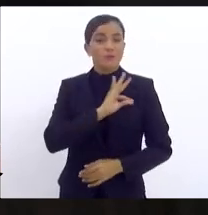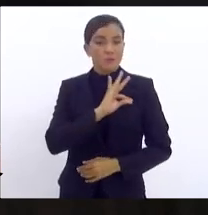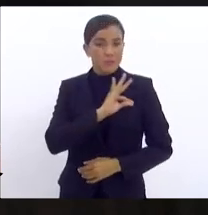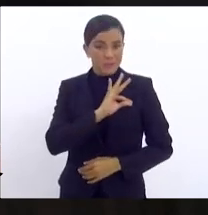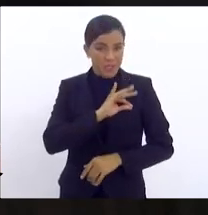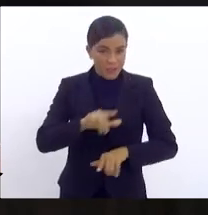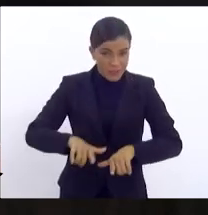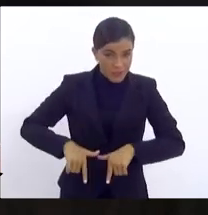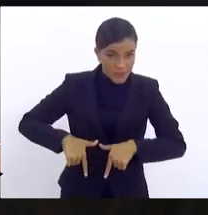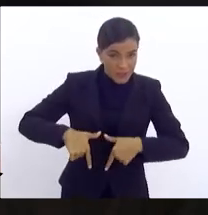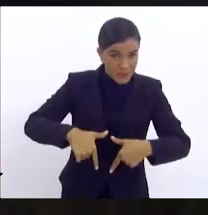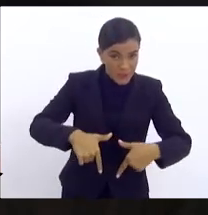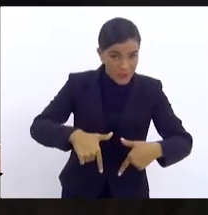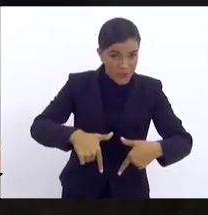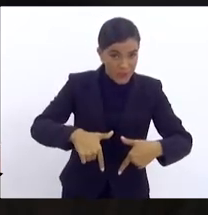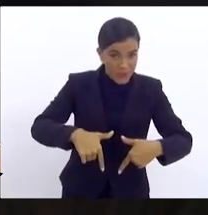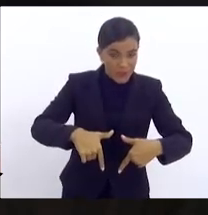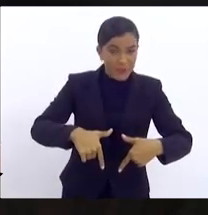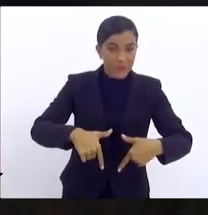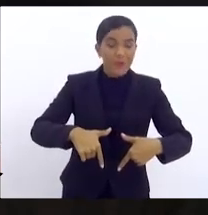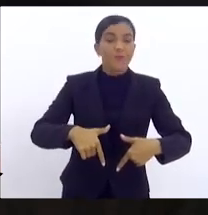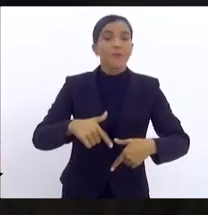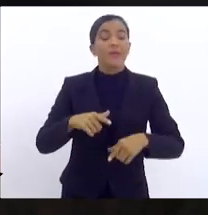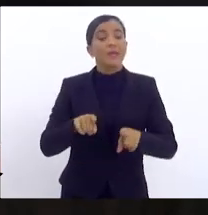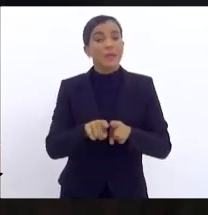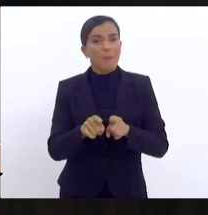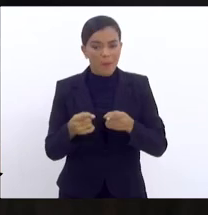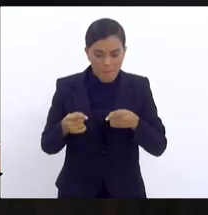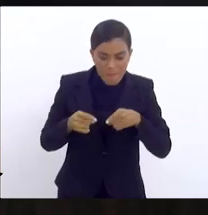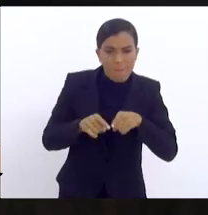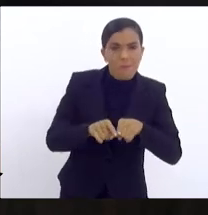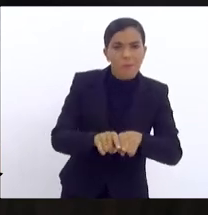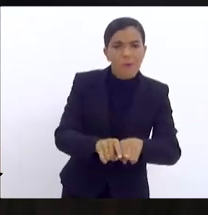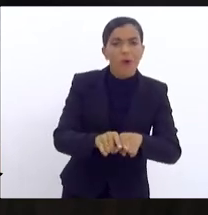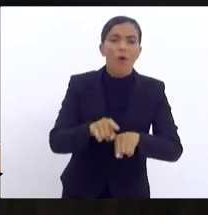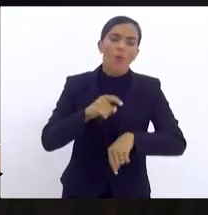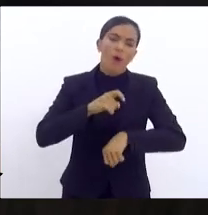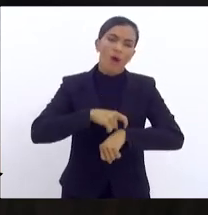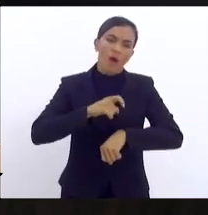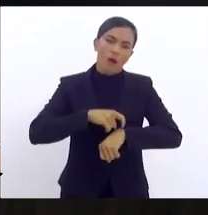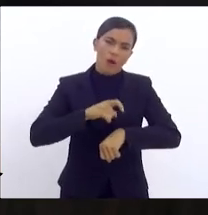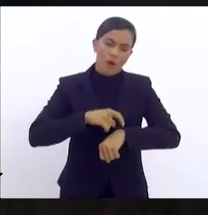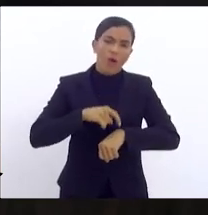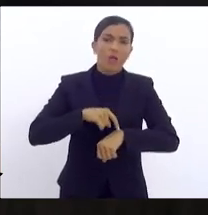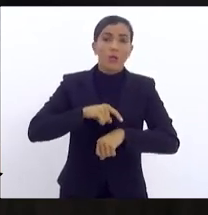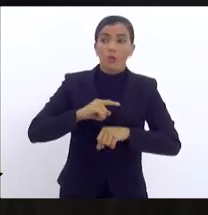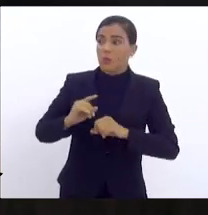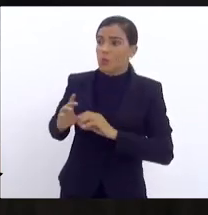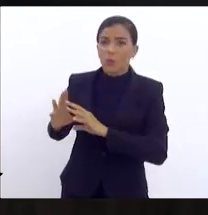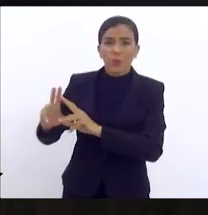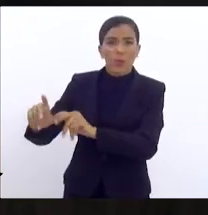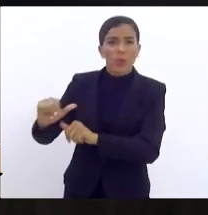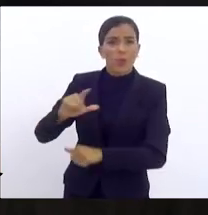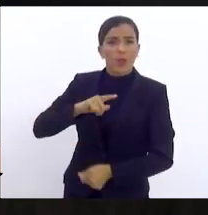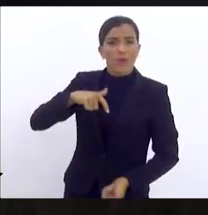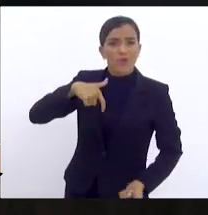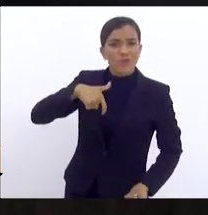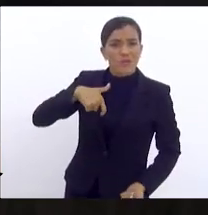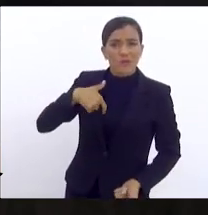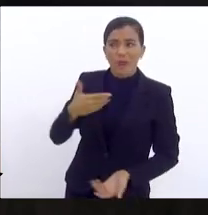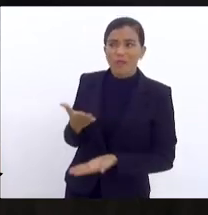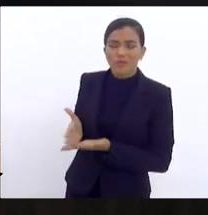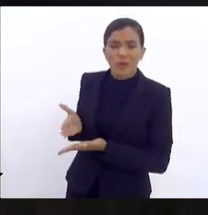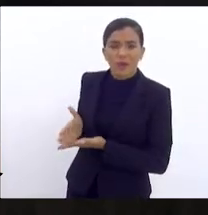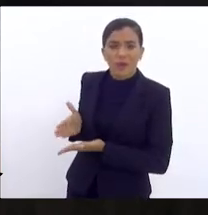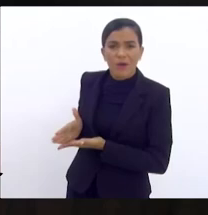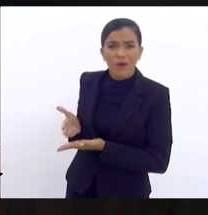atuando concorda comigo e automaticamente vai chegar uma hora Os Caras todos eles têm fuzis sobrando pelo que nós estamos vendo